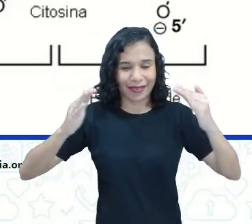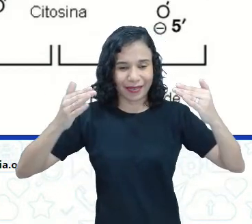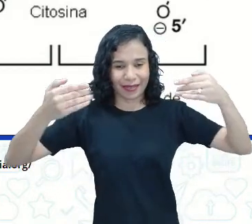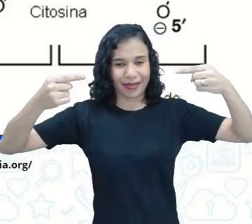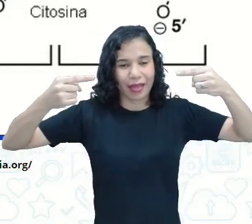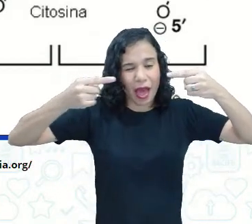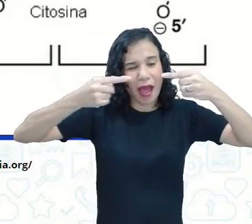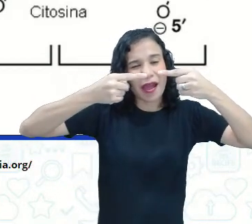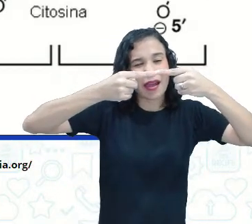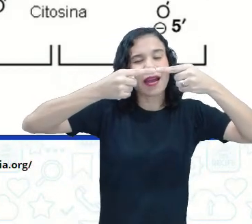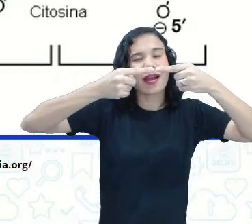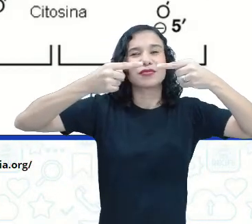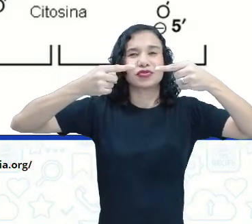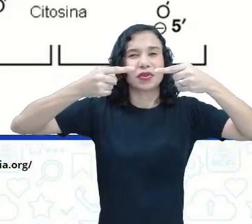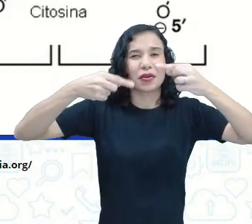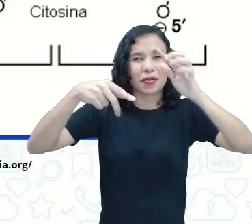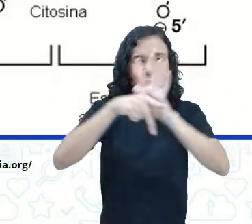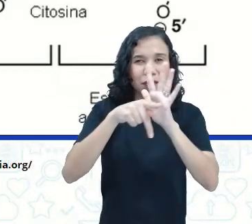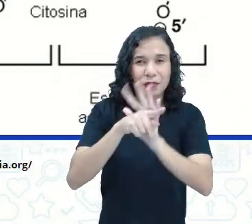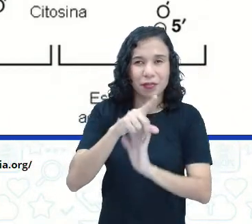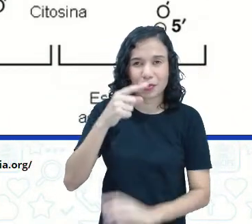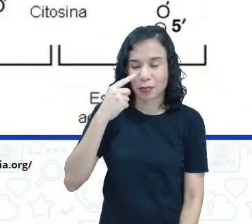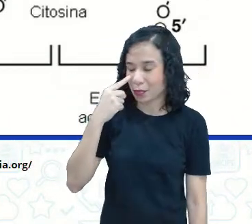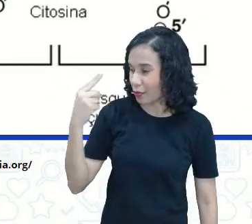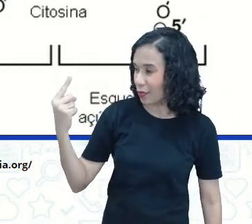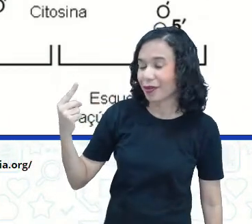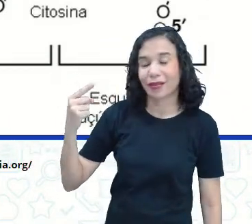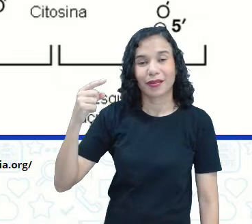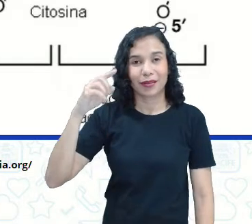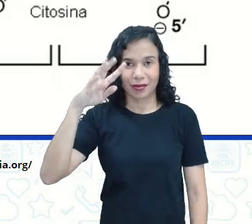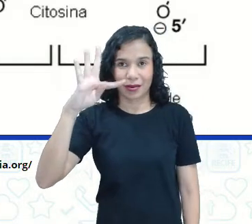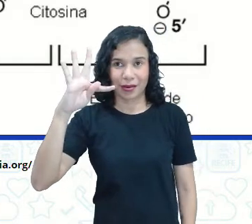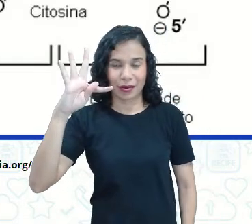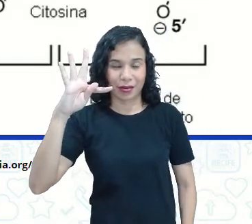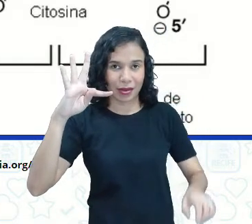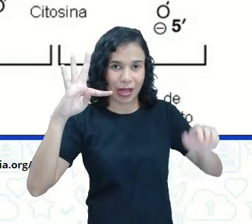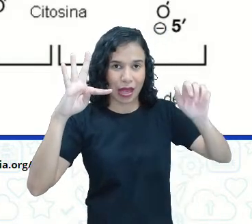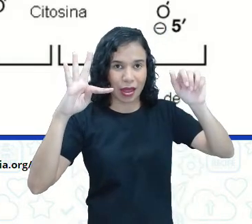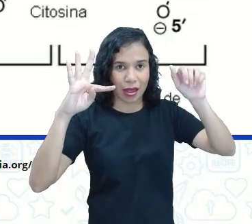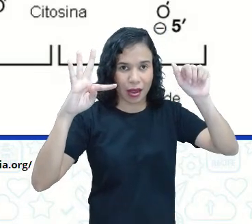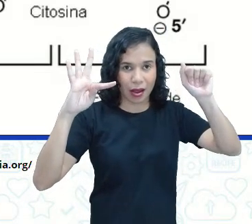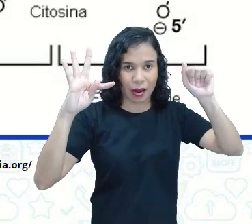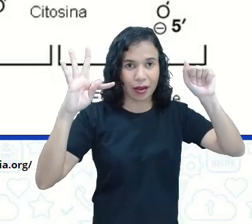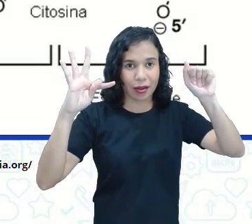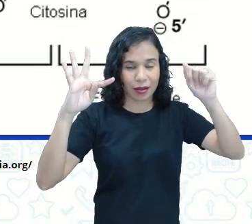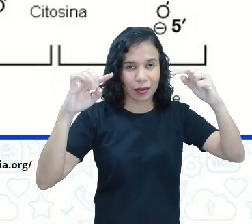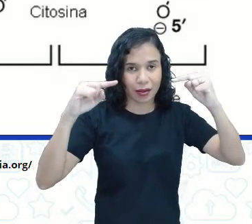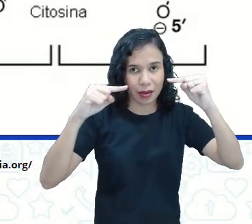ela vai encaixar nessa base aí da timina,